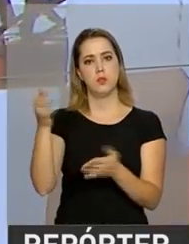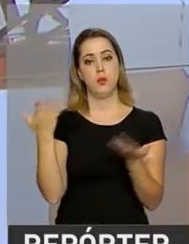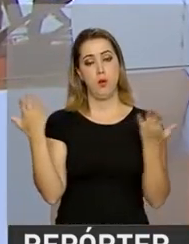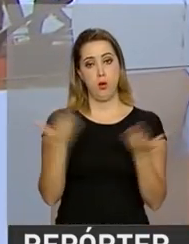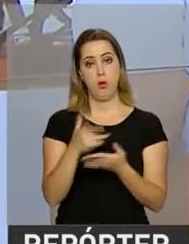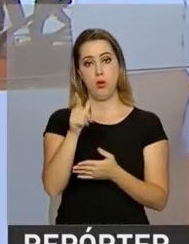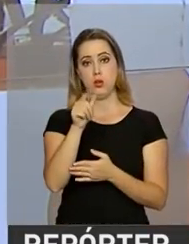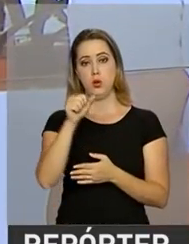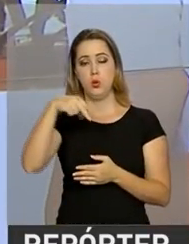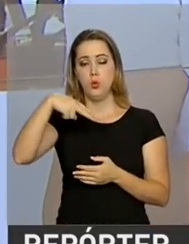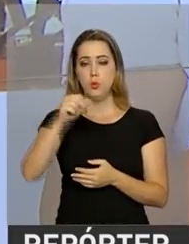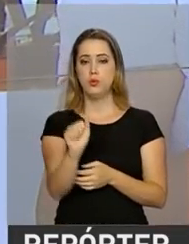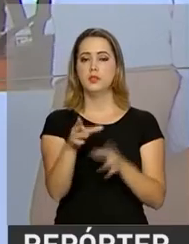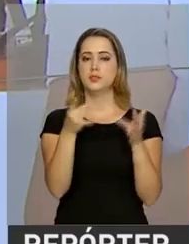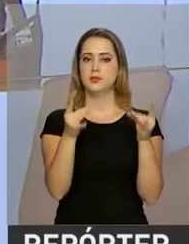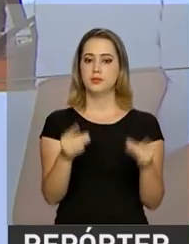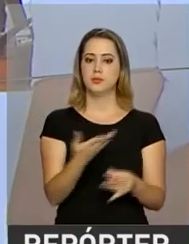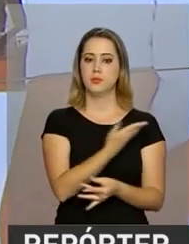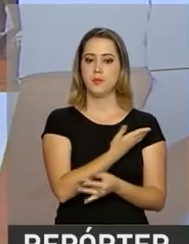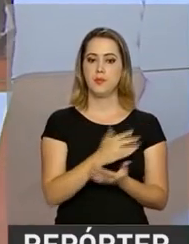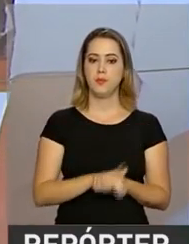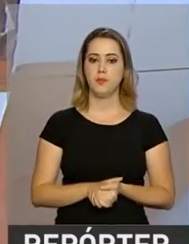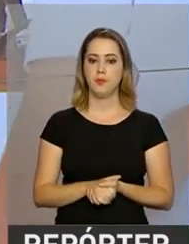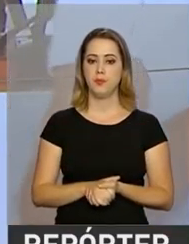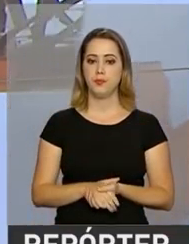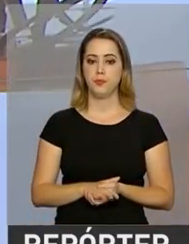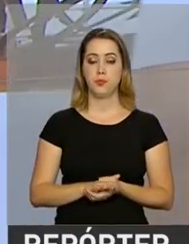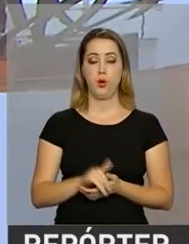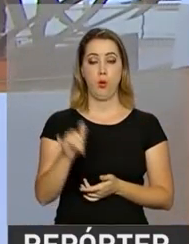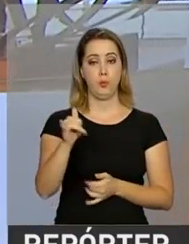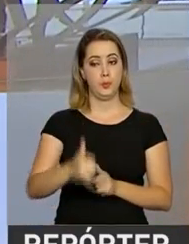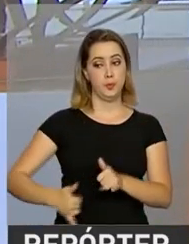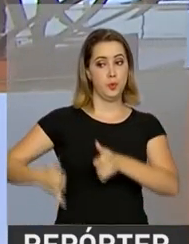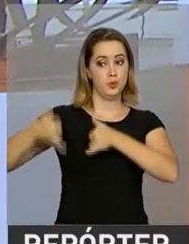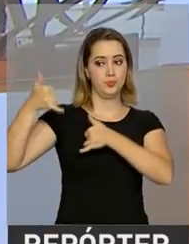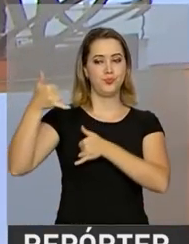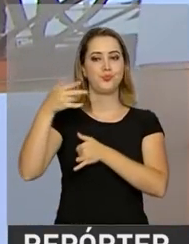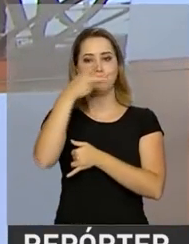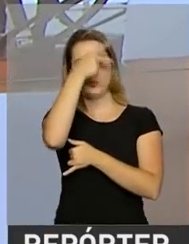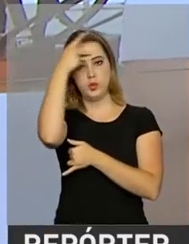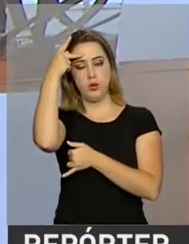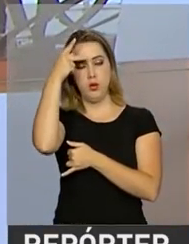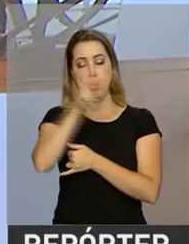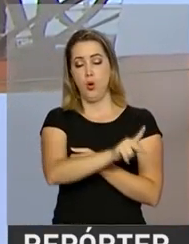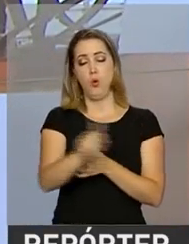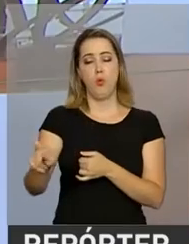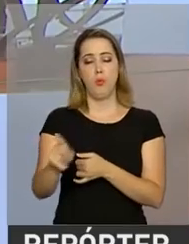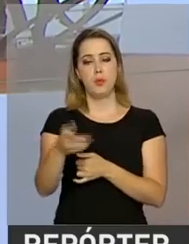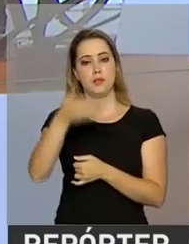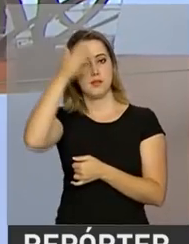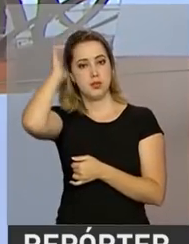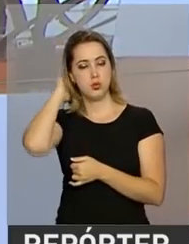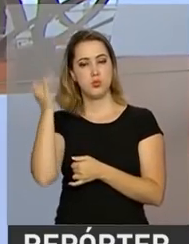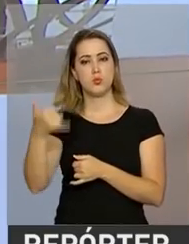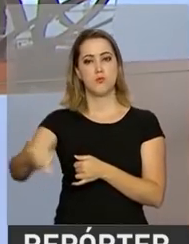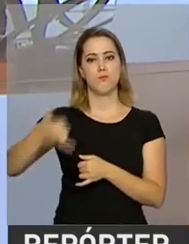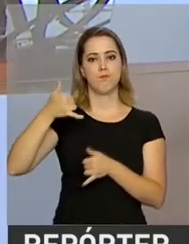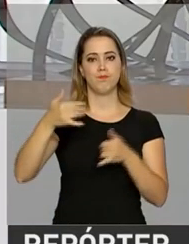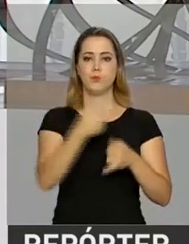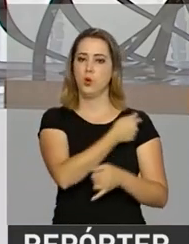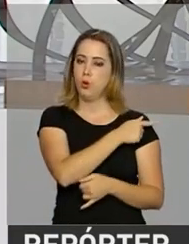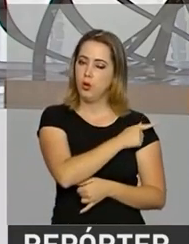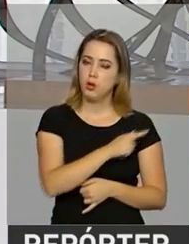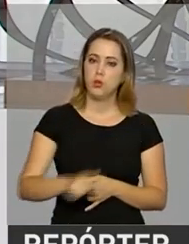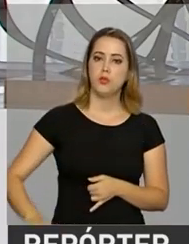sobre o assunto Olá Luana Olá Roberto por telefone o presidente Michel Temer colocou todos os meios federais à